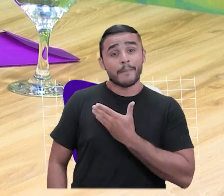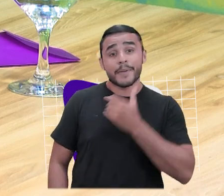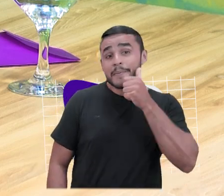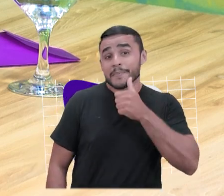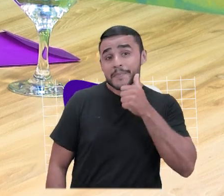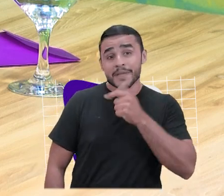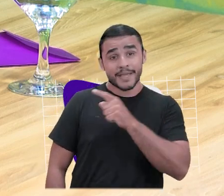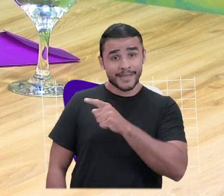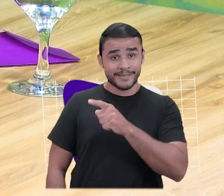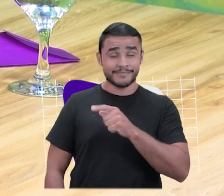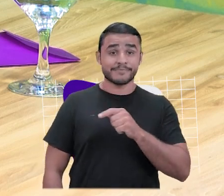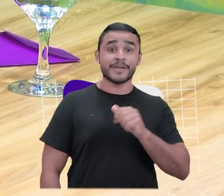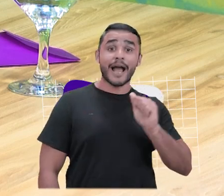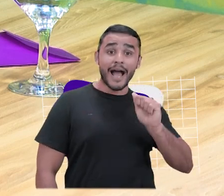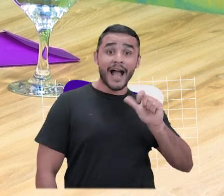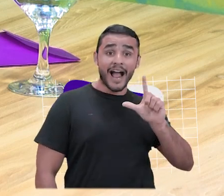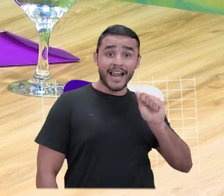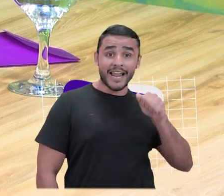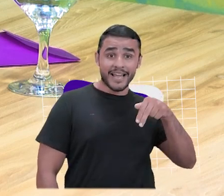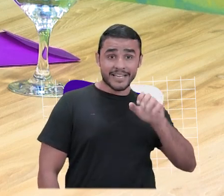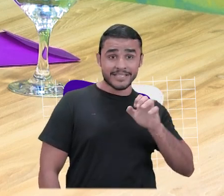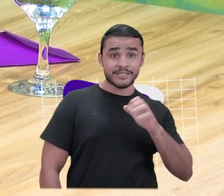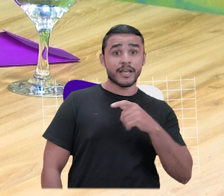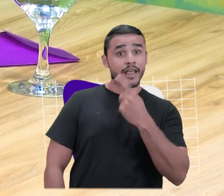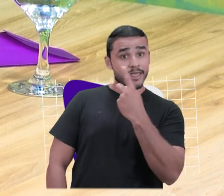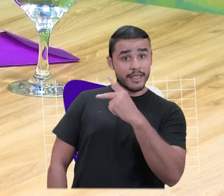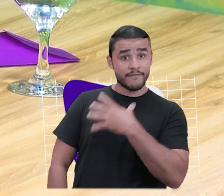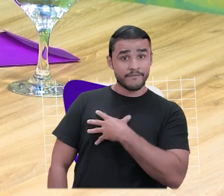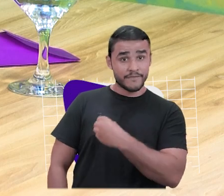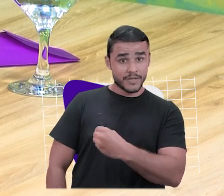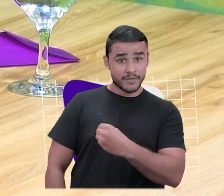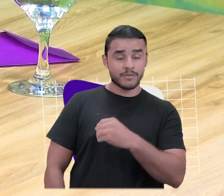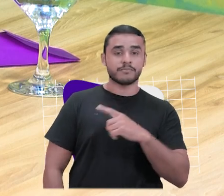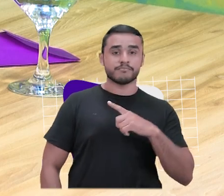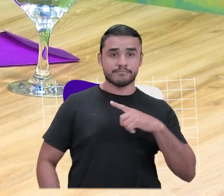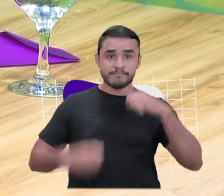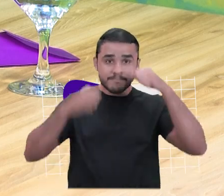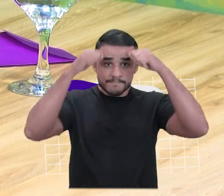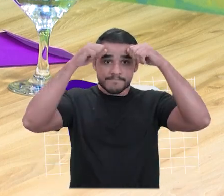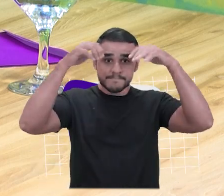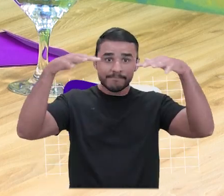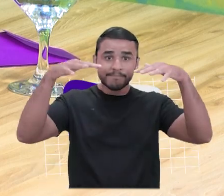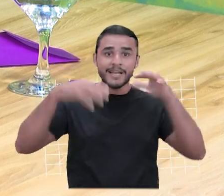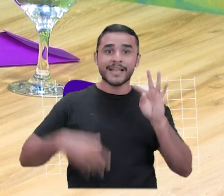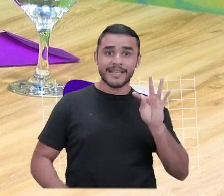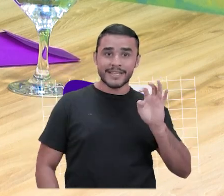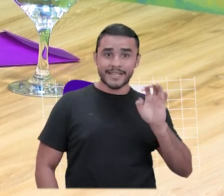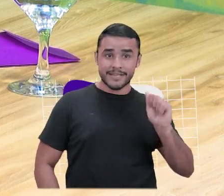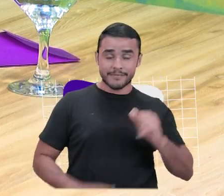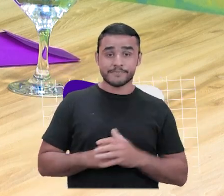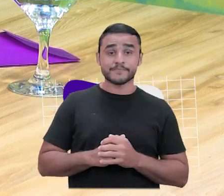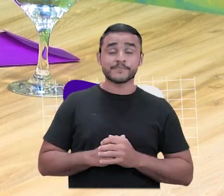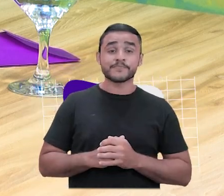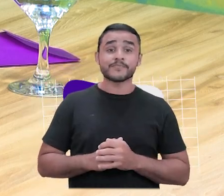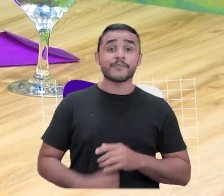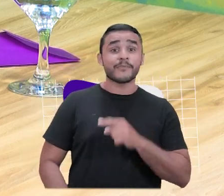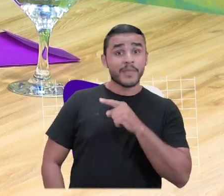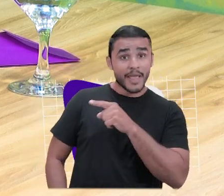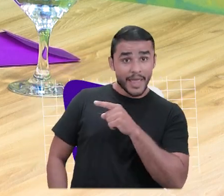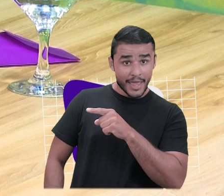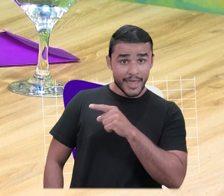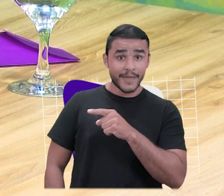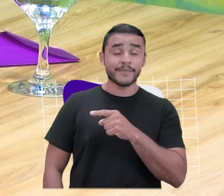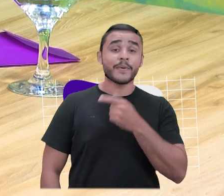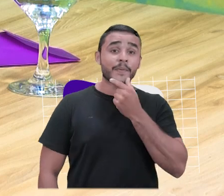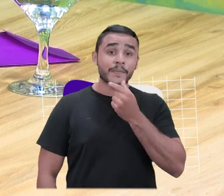e a Alane tem um filho com TEA e outros tipos de deficiência. Sávio tem TEA, tem filho